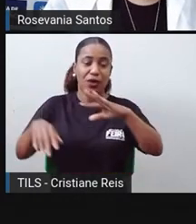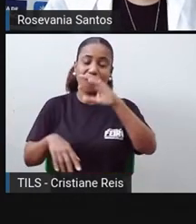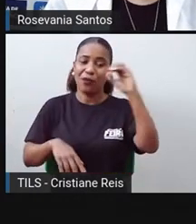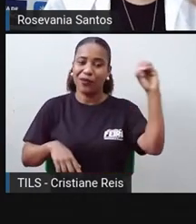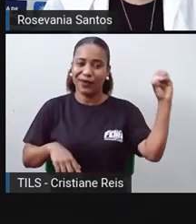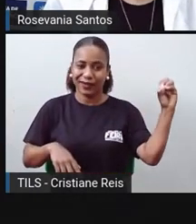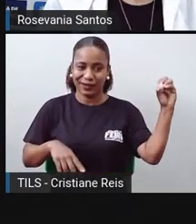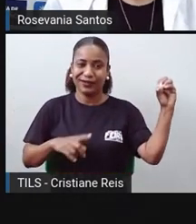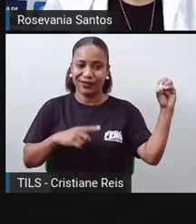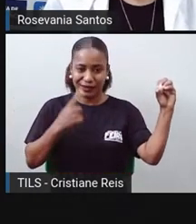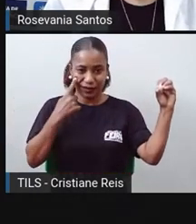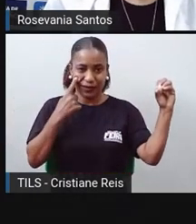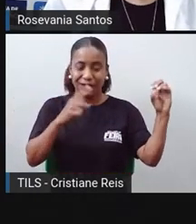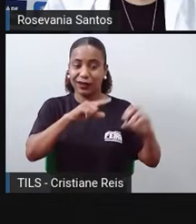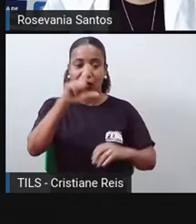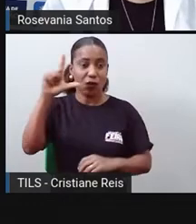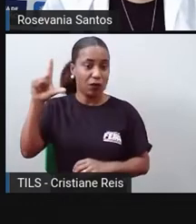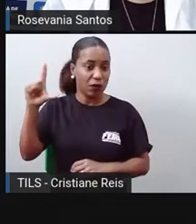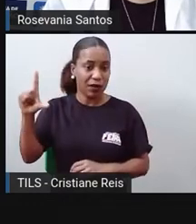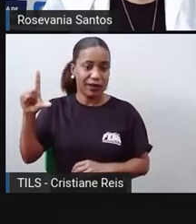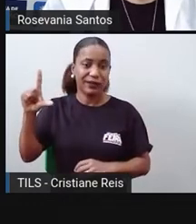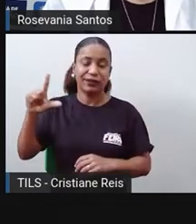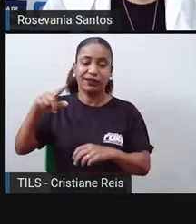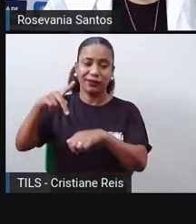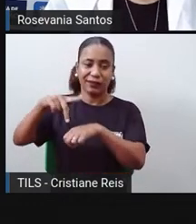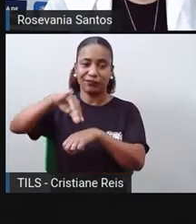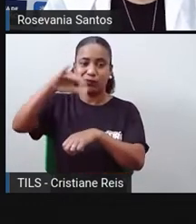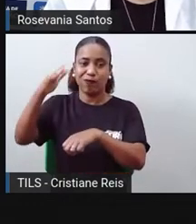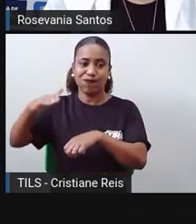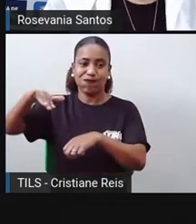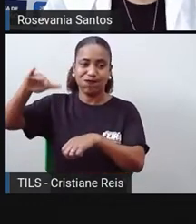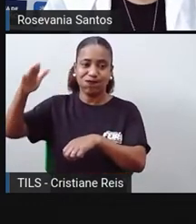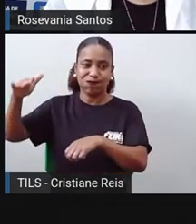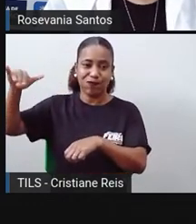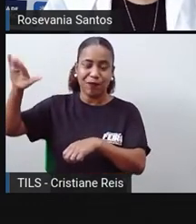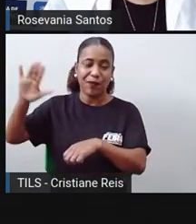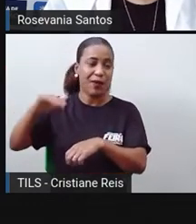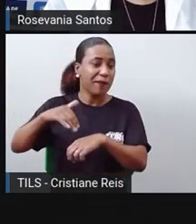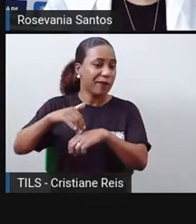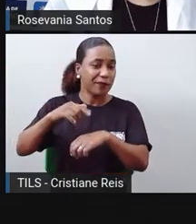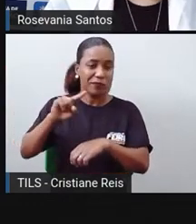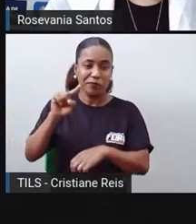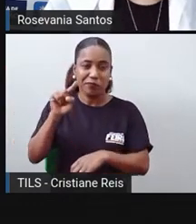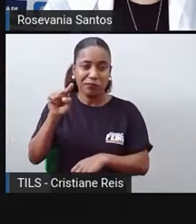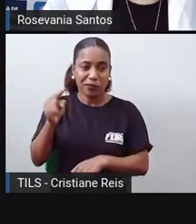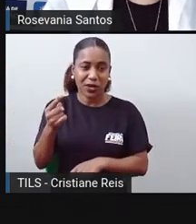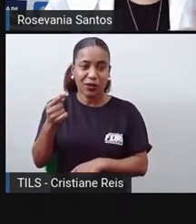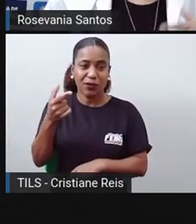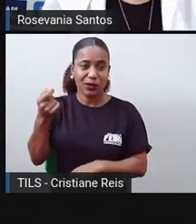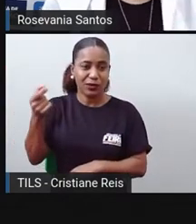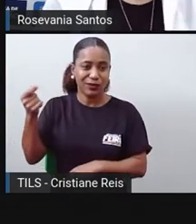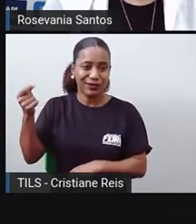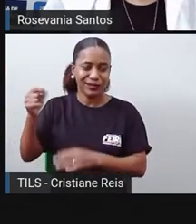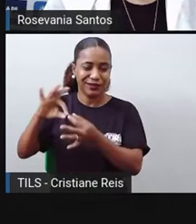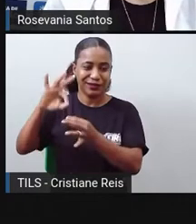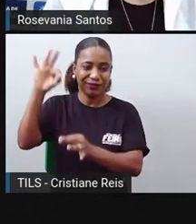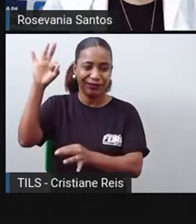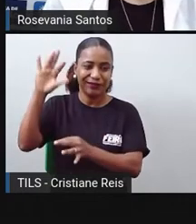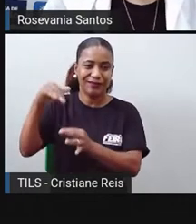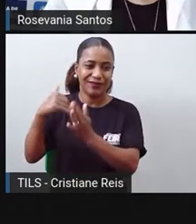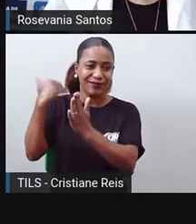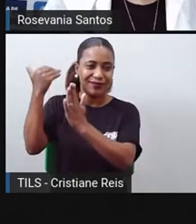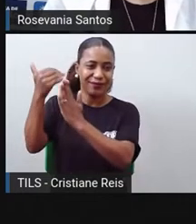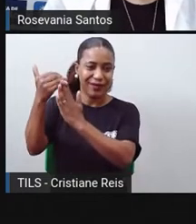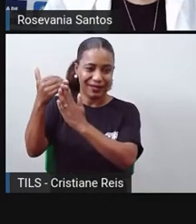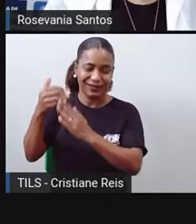leste, eu vou ter terras um pouco mais altas, ultrapassando os 1.200 metros. É quase como se fosse um contraste aí entre essas